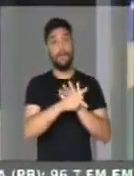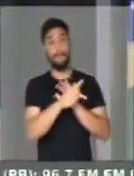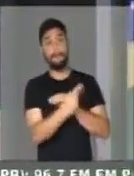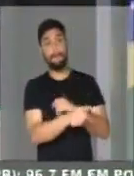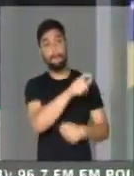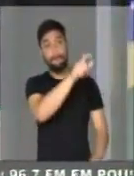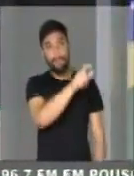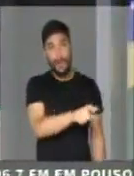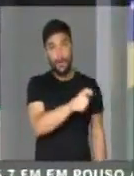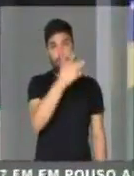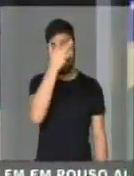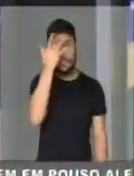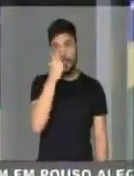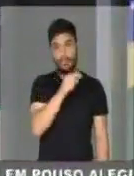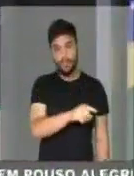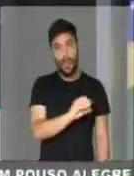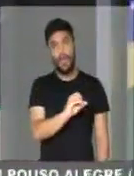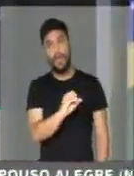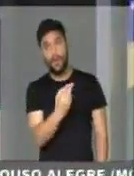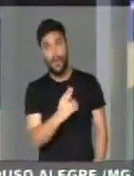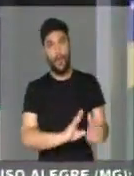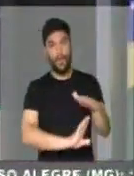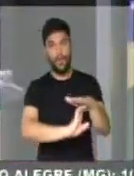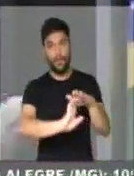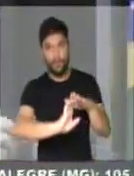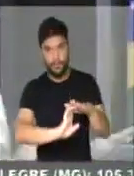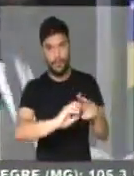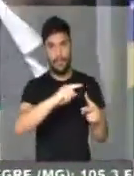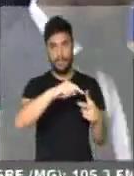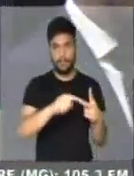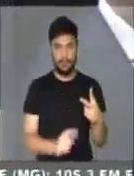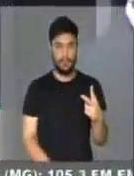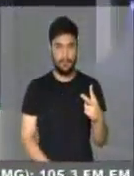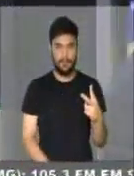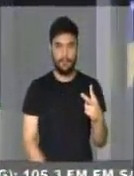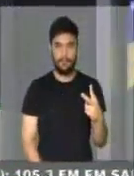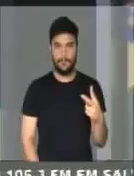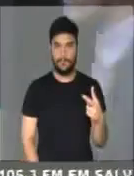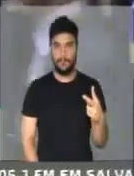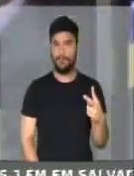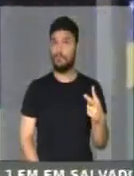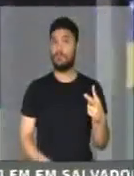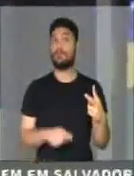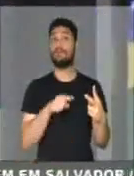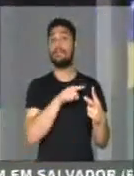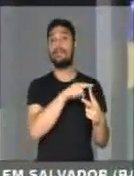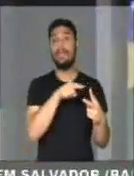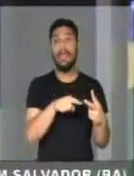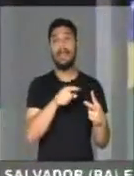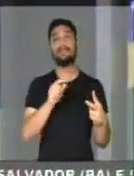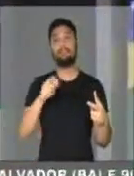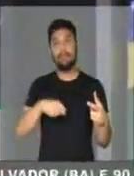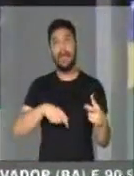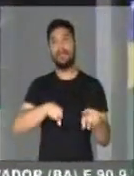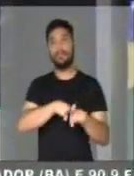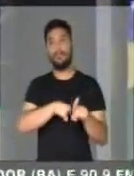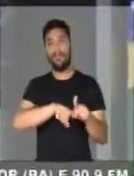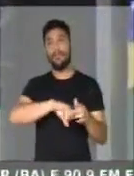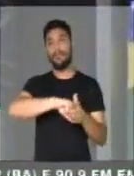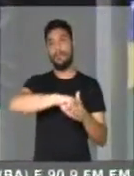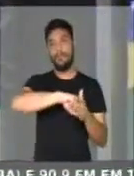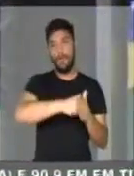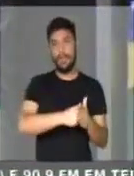direitos pertencentes a pessoas físicas ou jurídicas sujeitas às